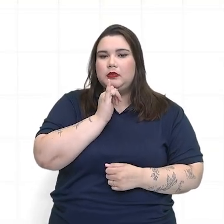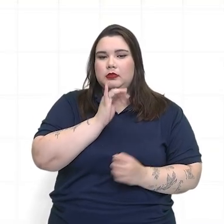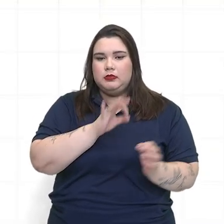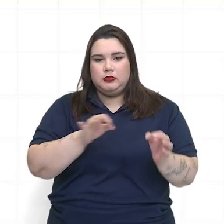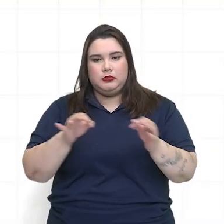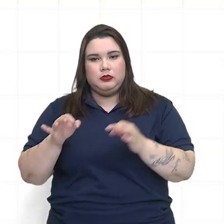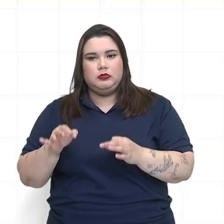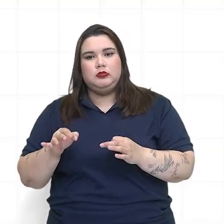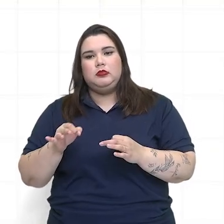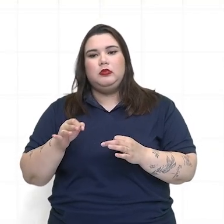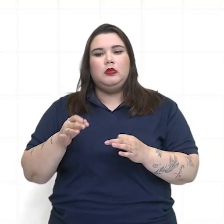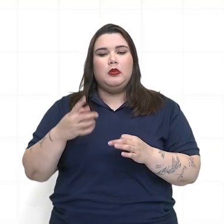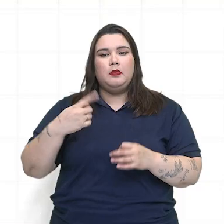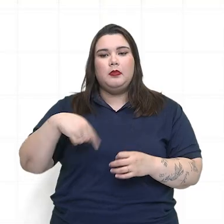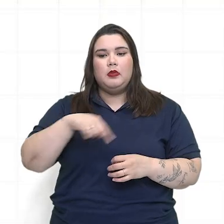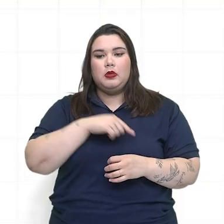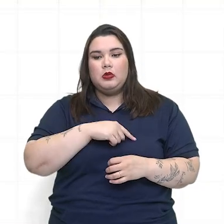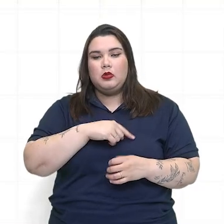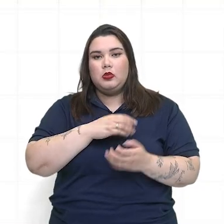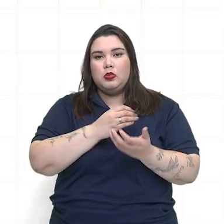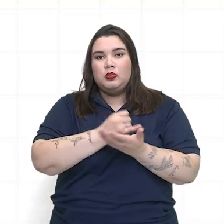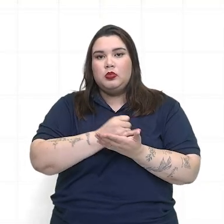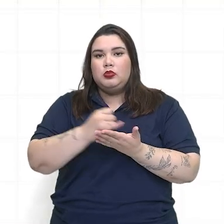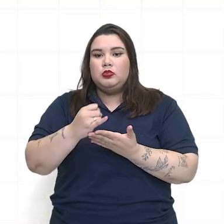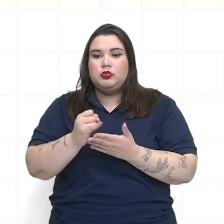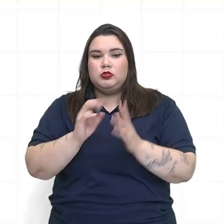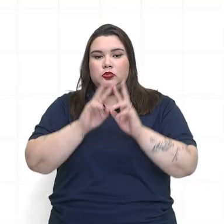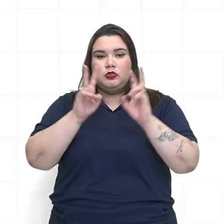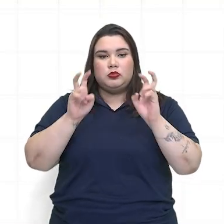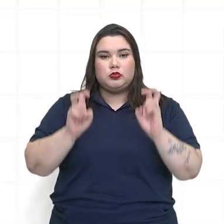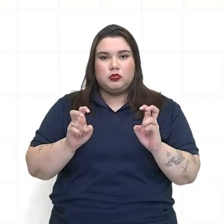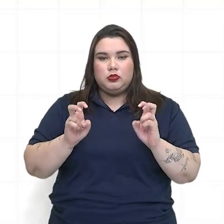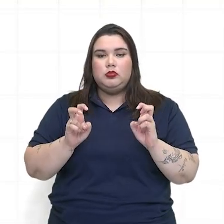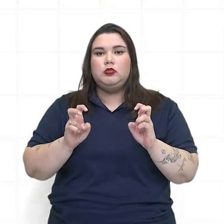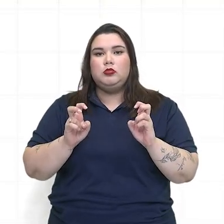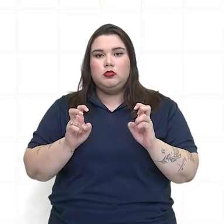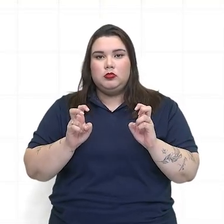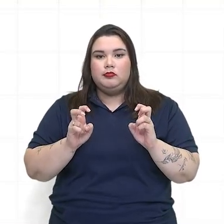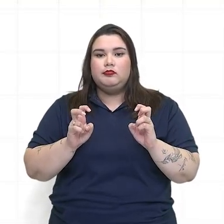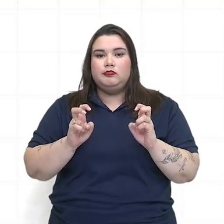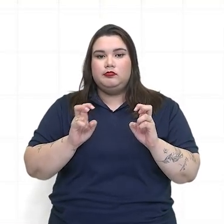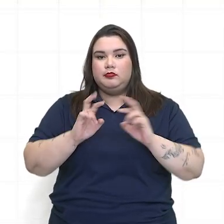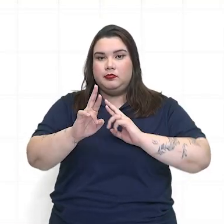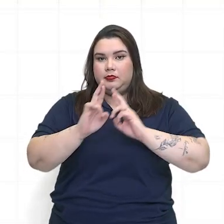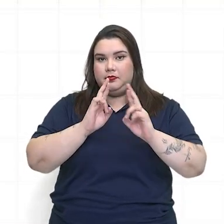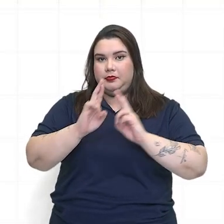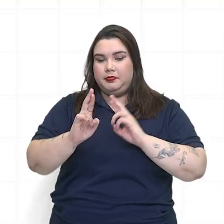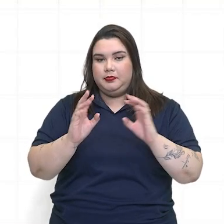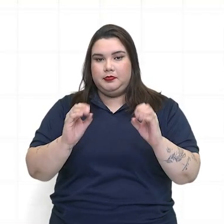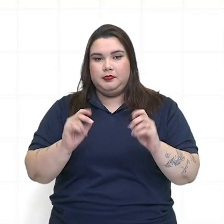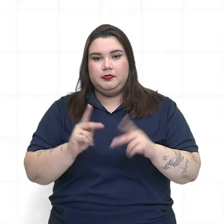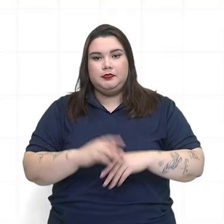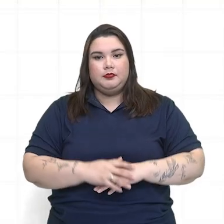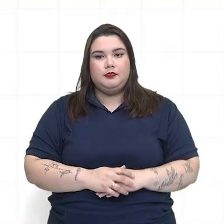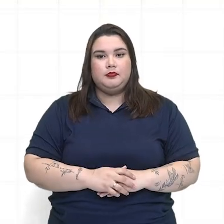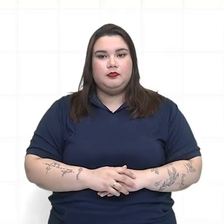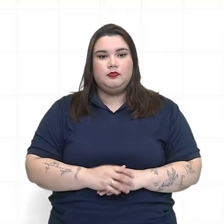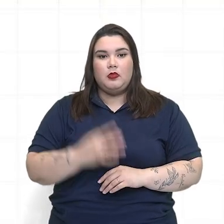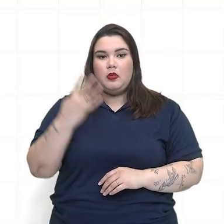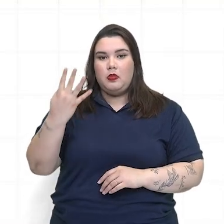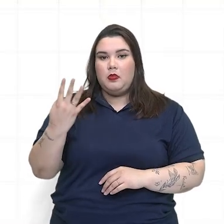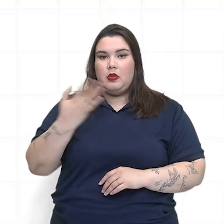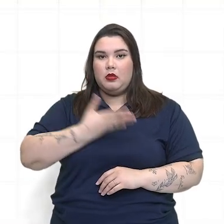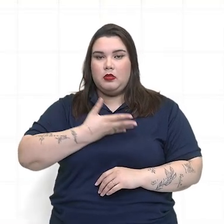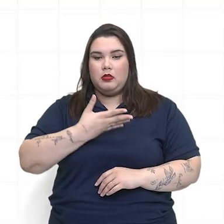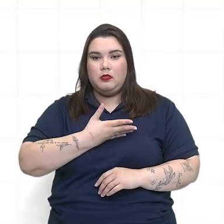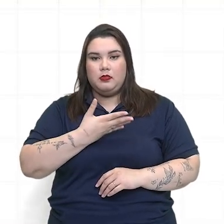Que foi colocada aqui para a gente fazer aí uma introdução a respeito dessa nossa entrevista,